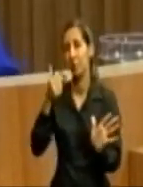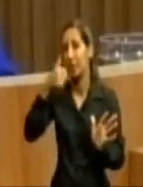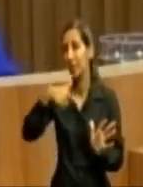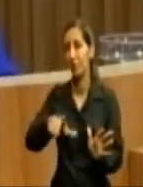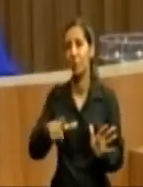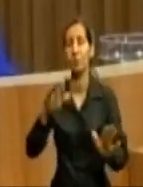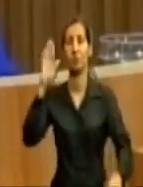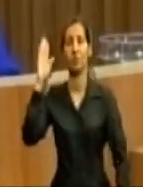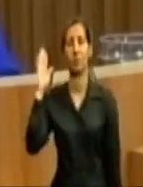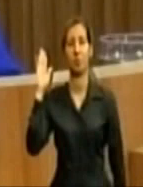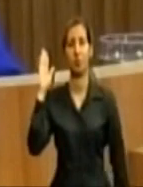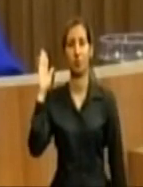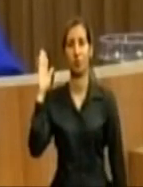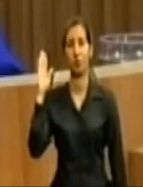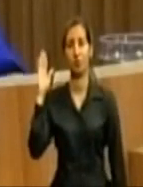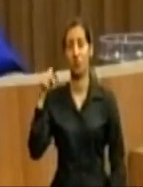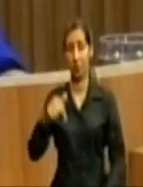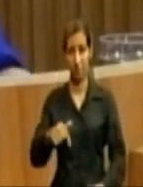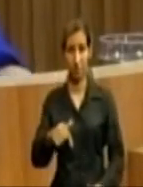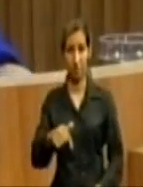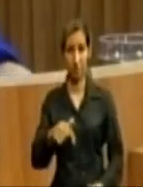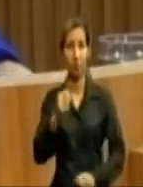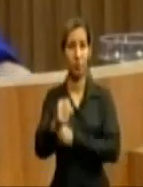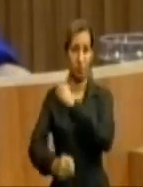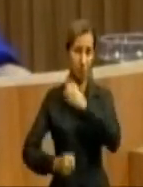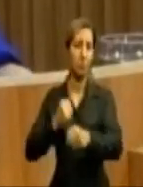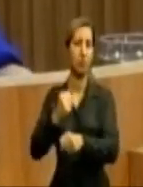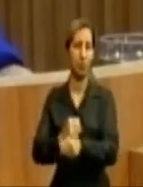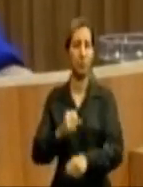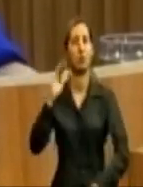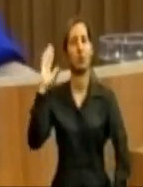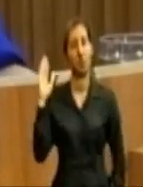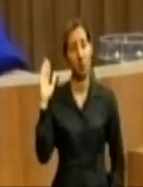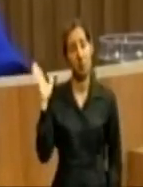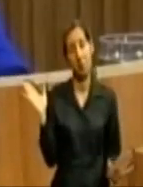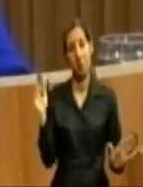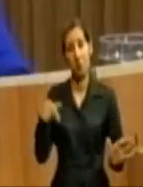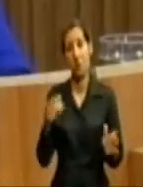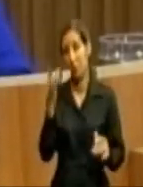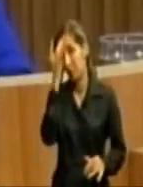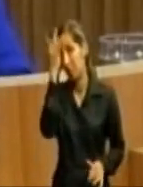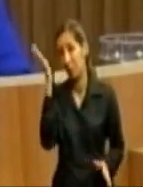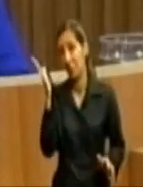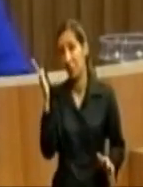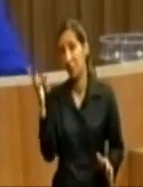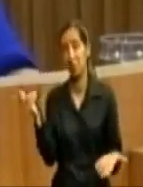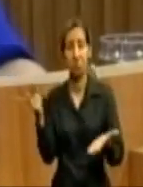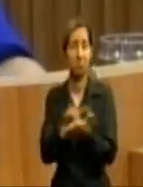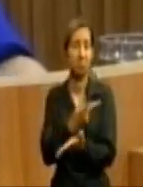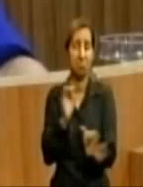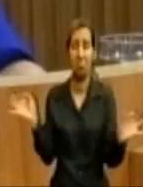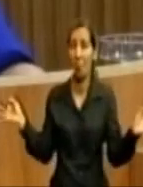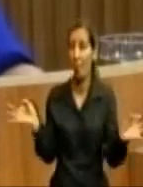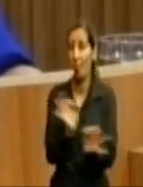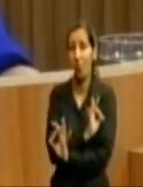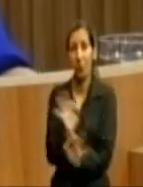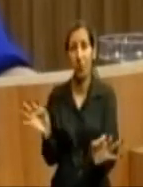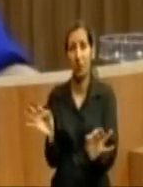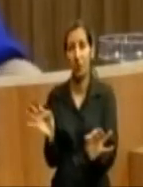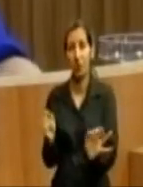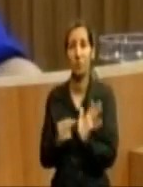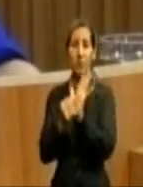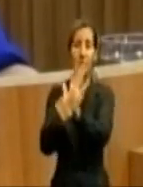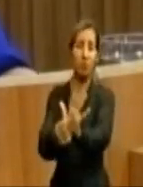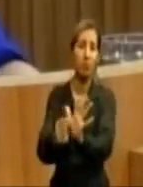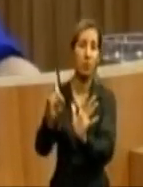de campanha, sobretudo porque estamos aqui em um ano eleitoral, diga-se de passagem, e simplesmente não acontece nada se você não executa aquilo que